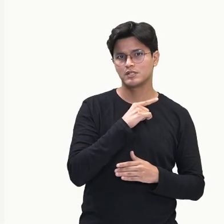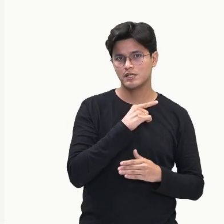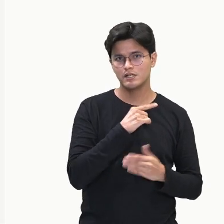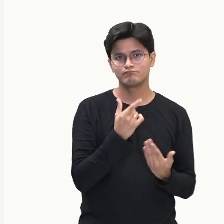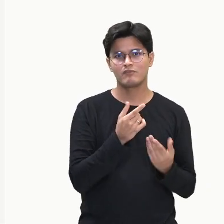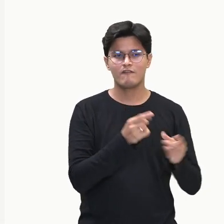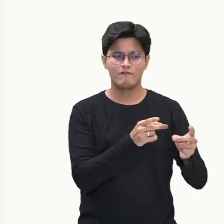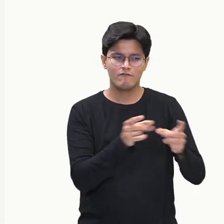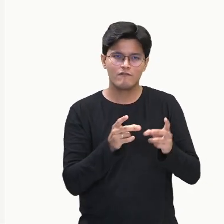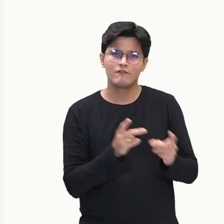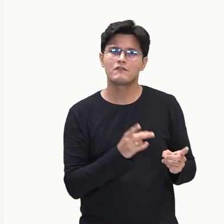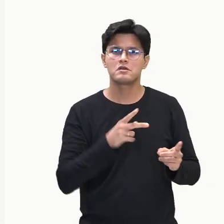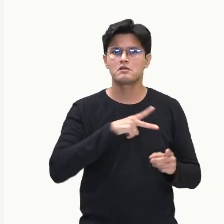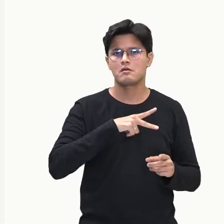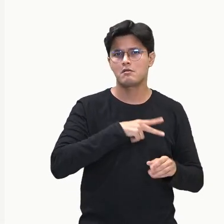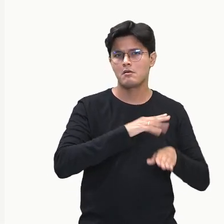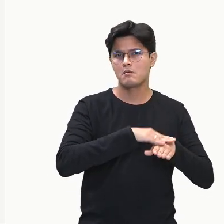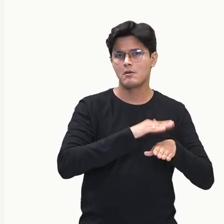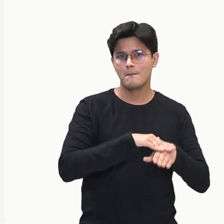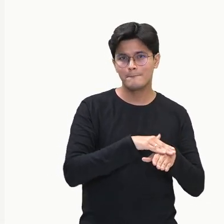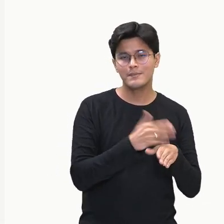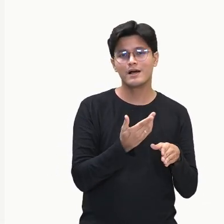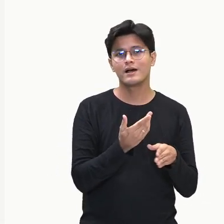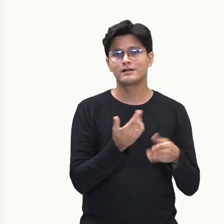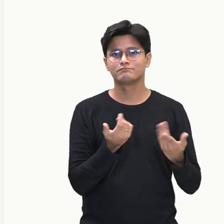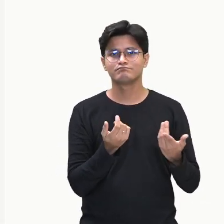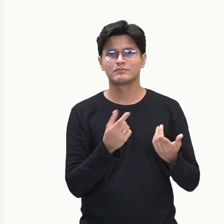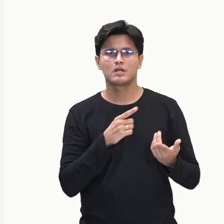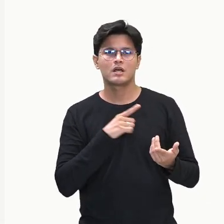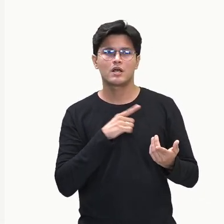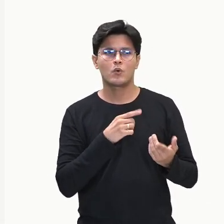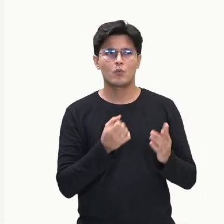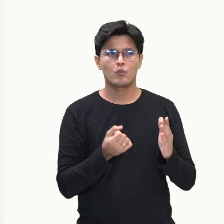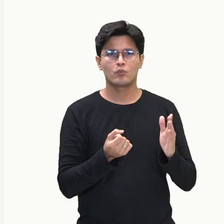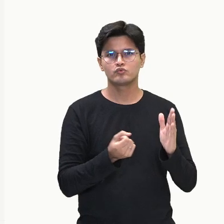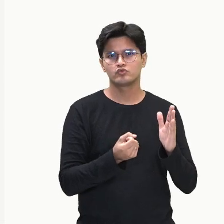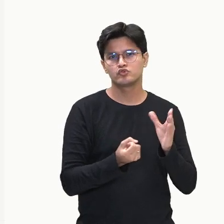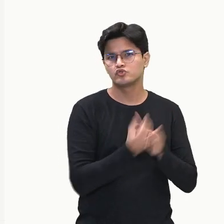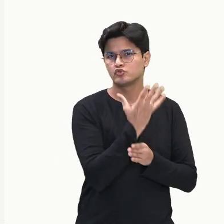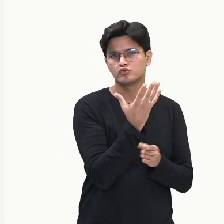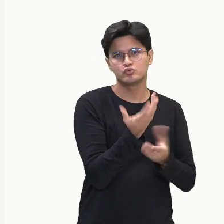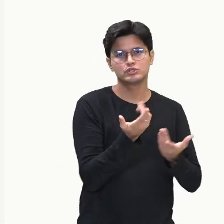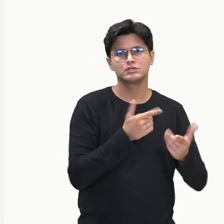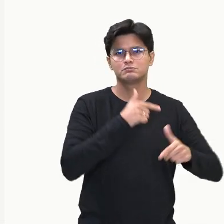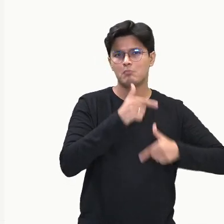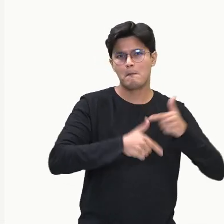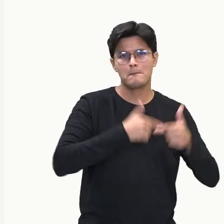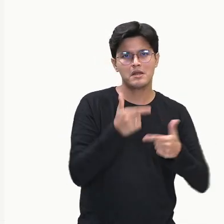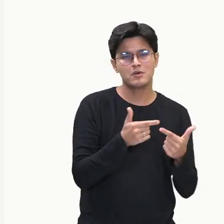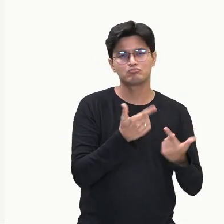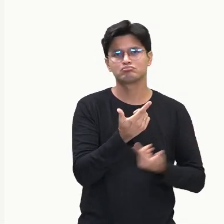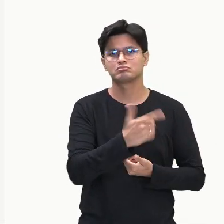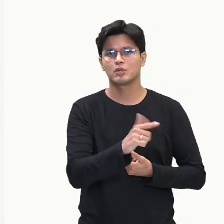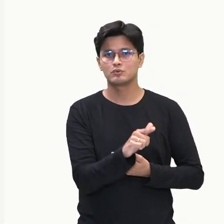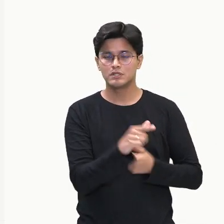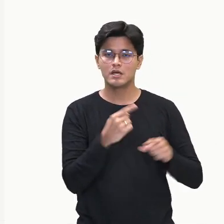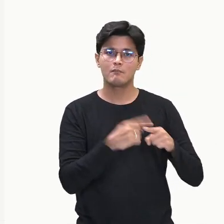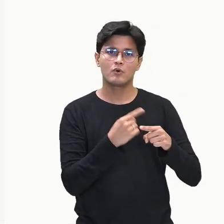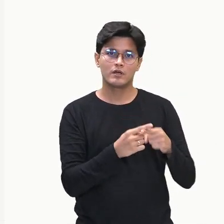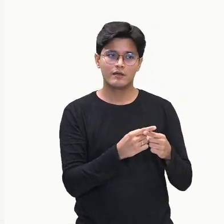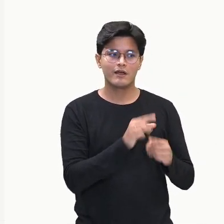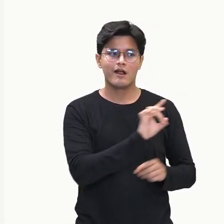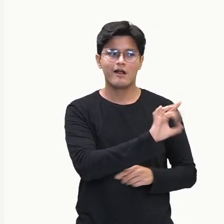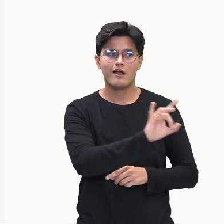isso? Que não geram empregos para outras pessoas, em que as pessoas estão ali por si, defendendo o